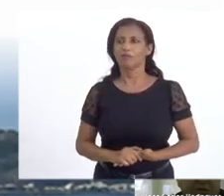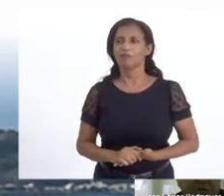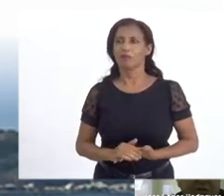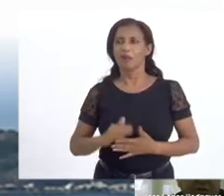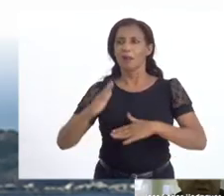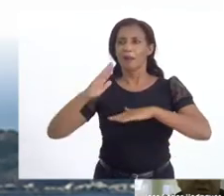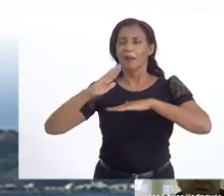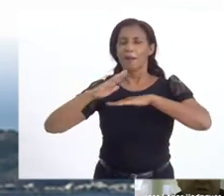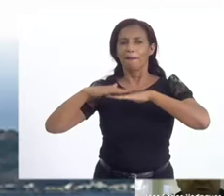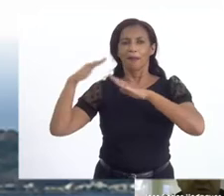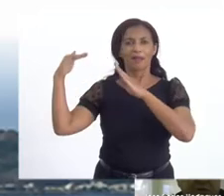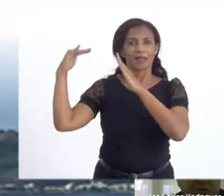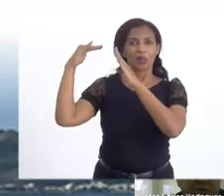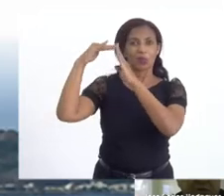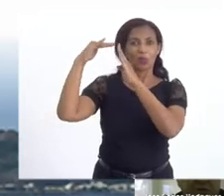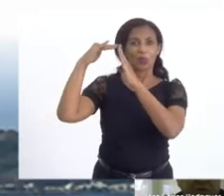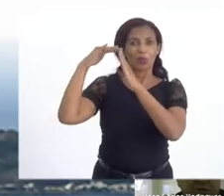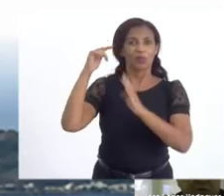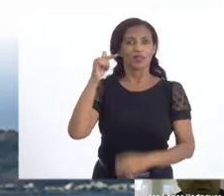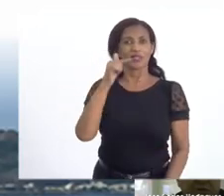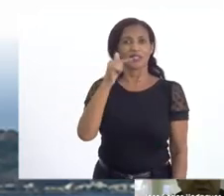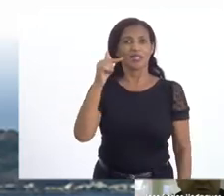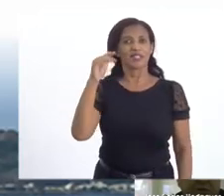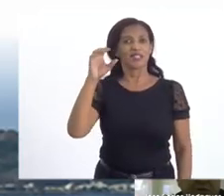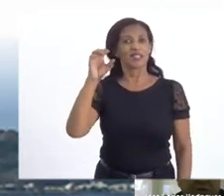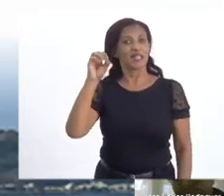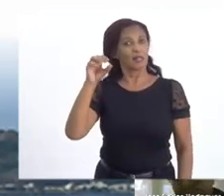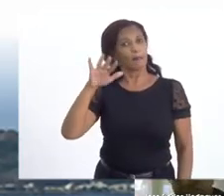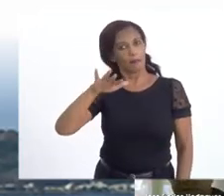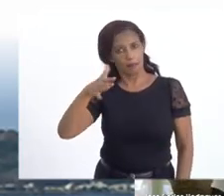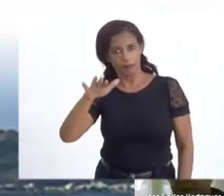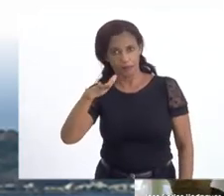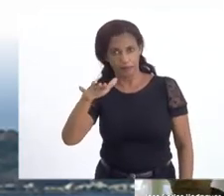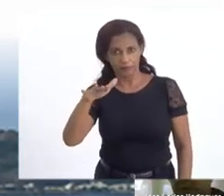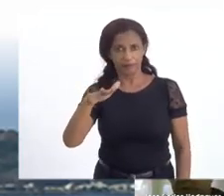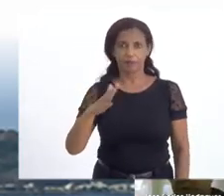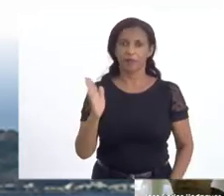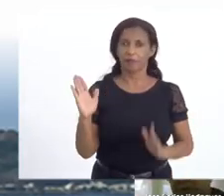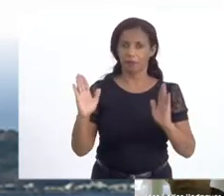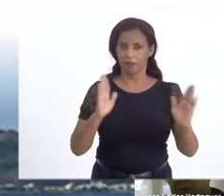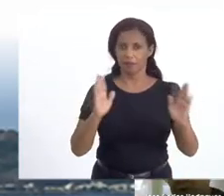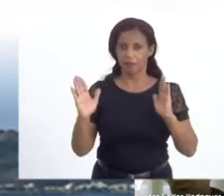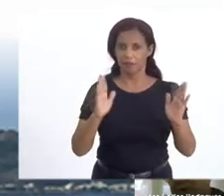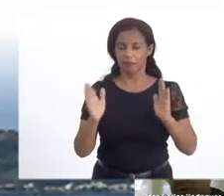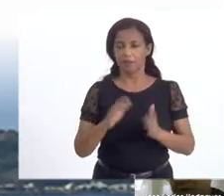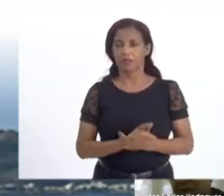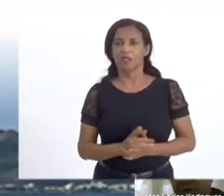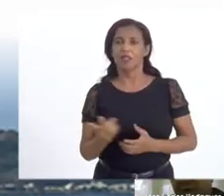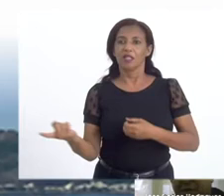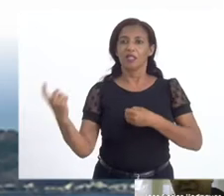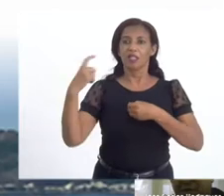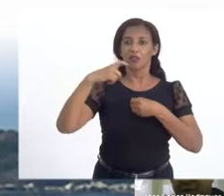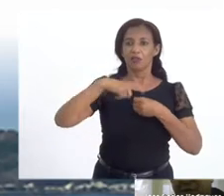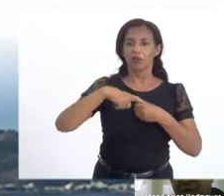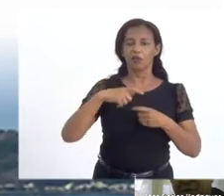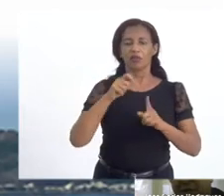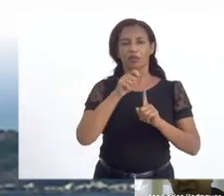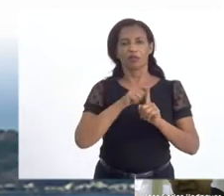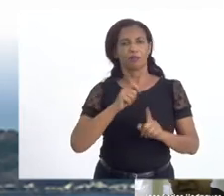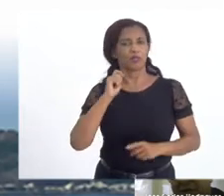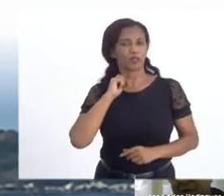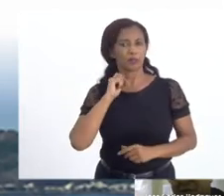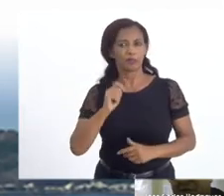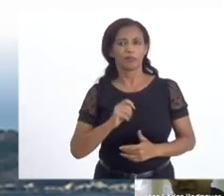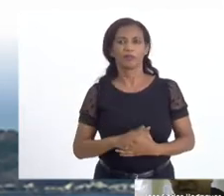os 770 mil passageiros estimados para o período. E voltando ao mês de abril, né, fora depois